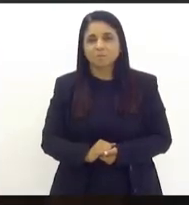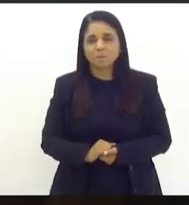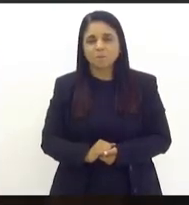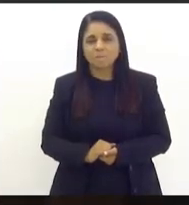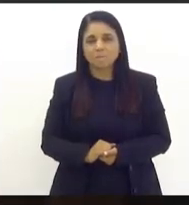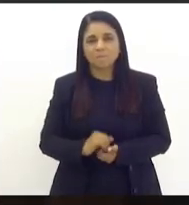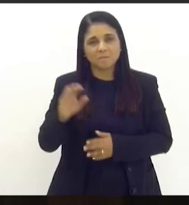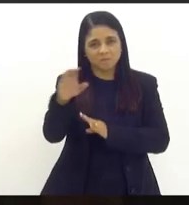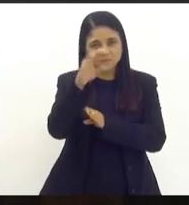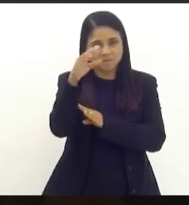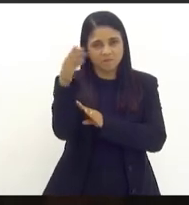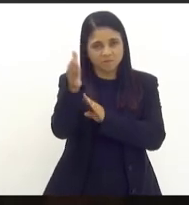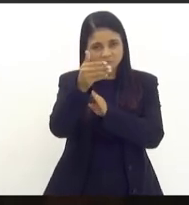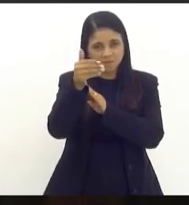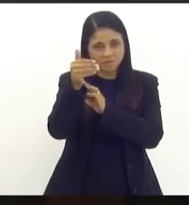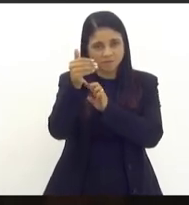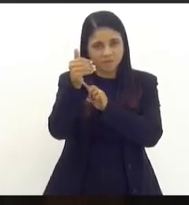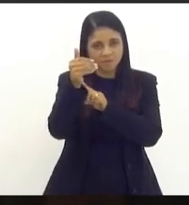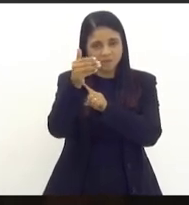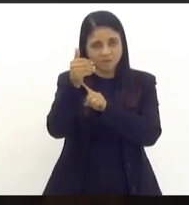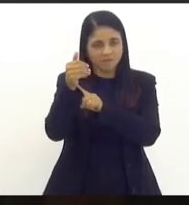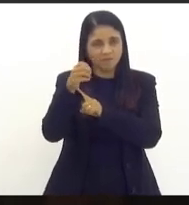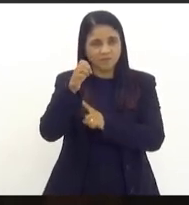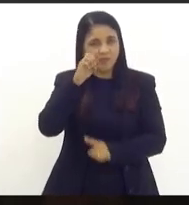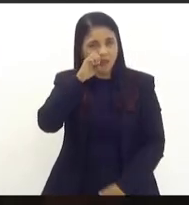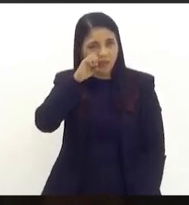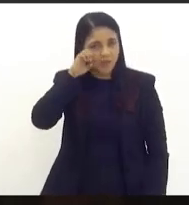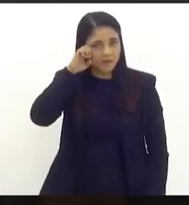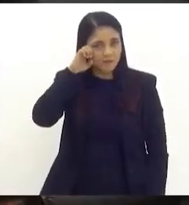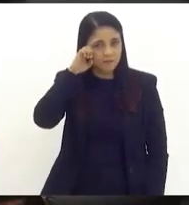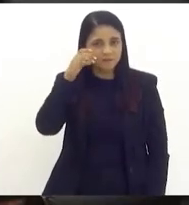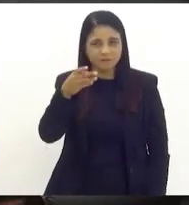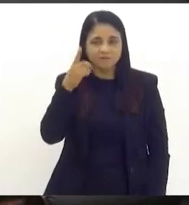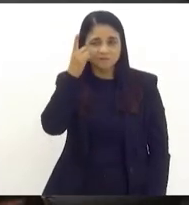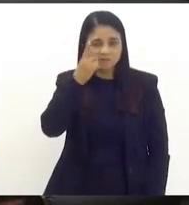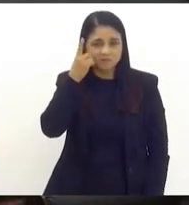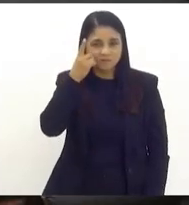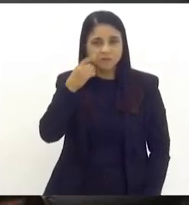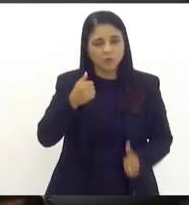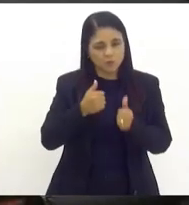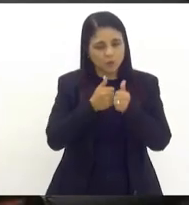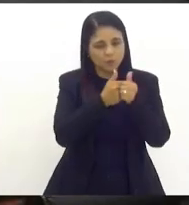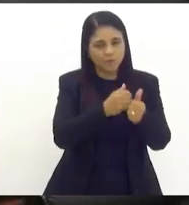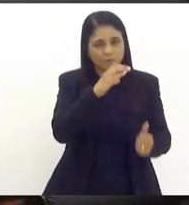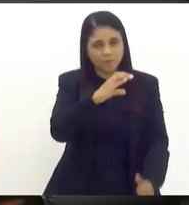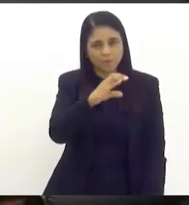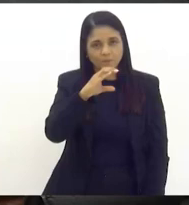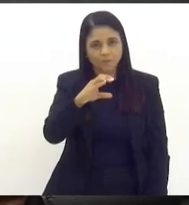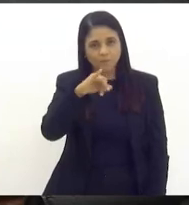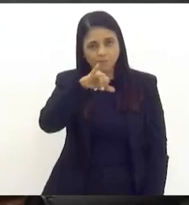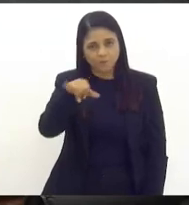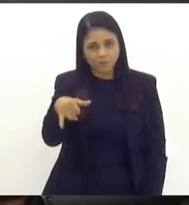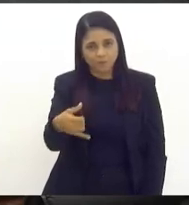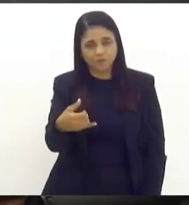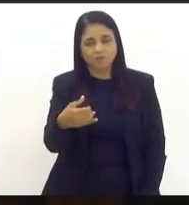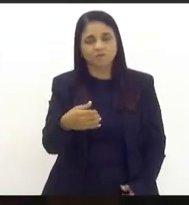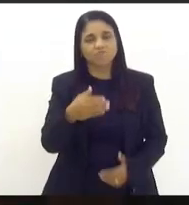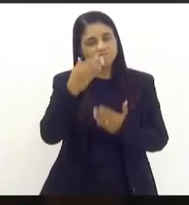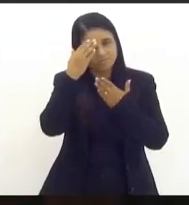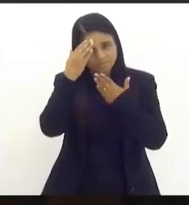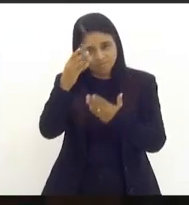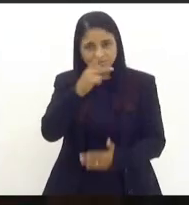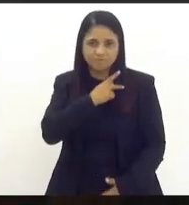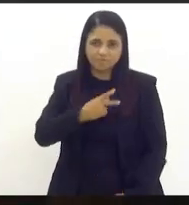Ciência e Tecnologia Érica takemoto Presidente Muito